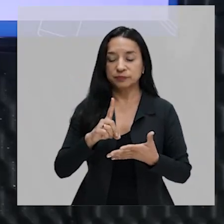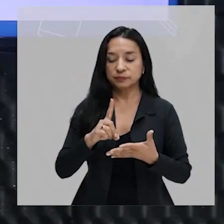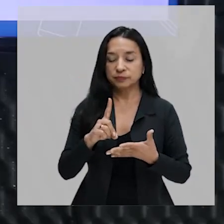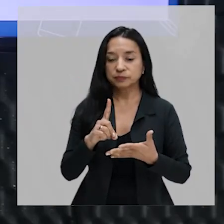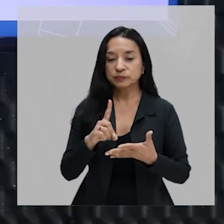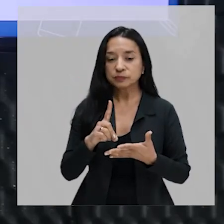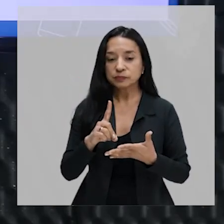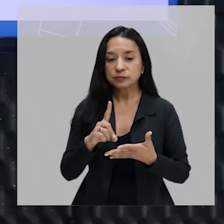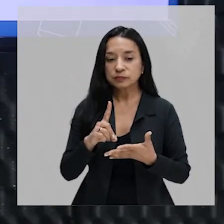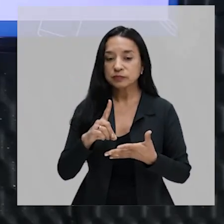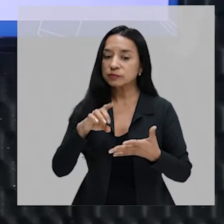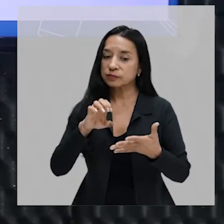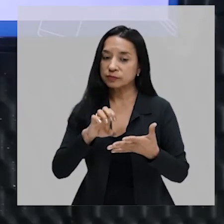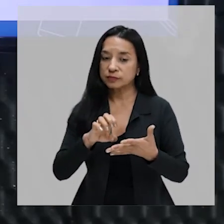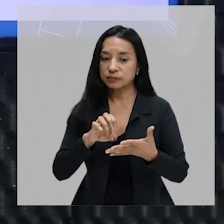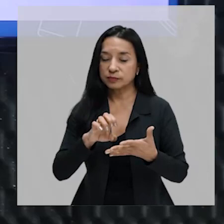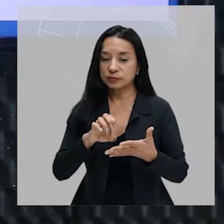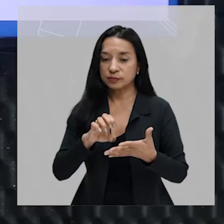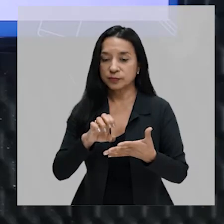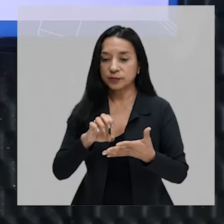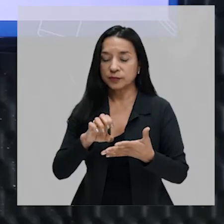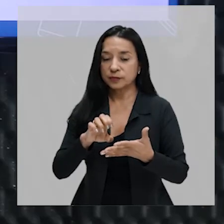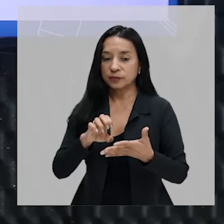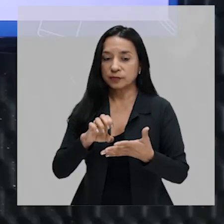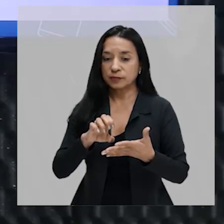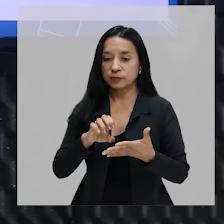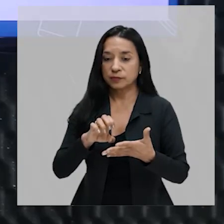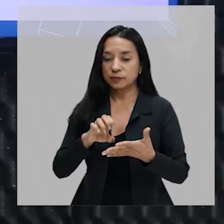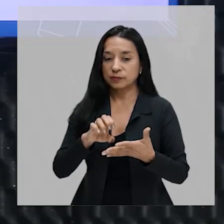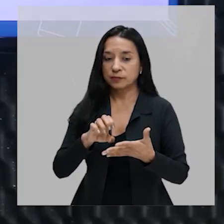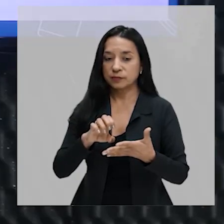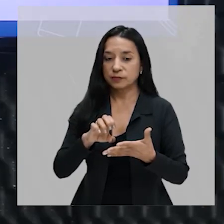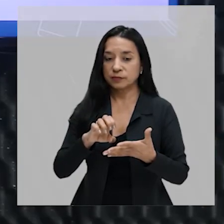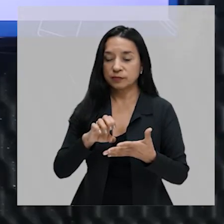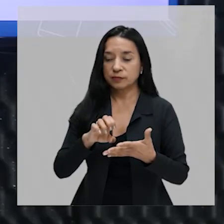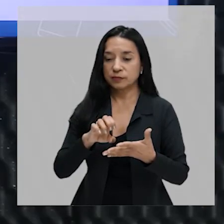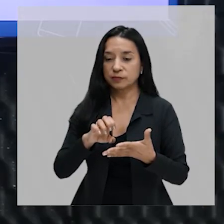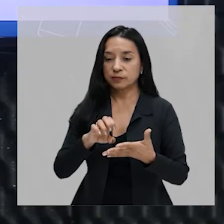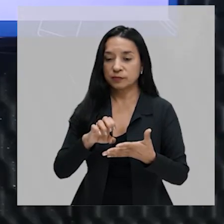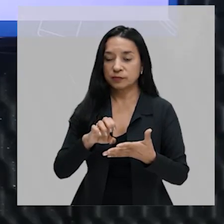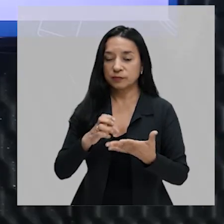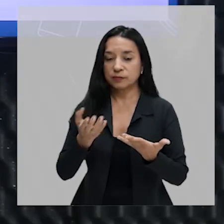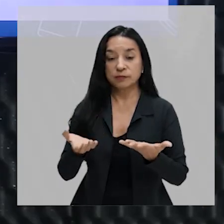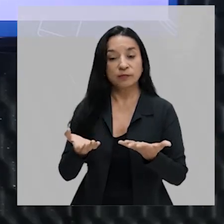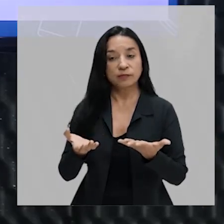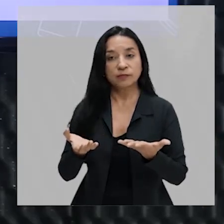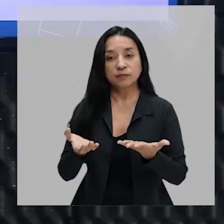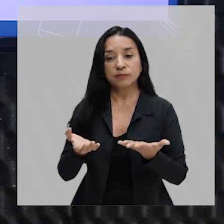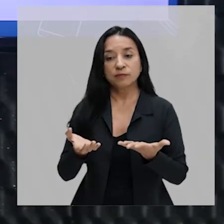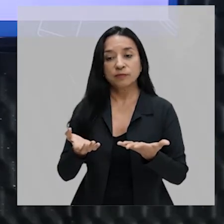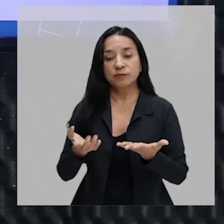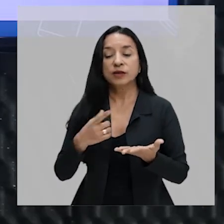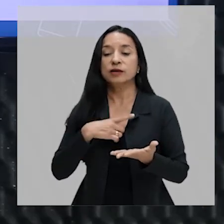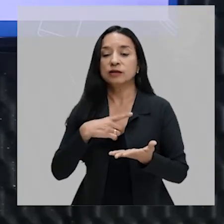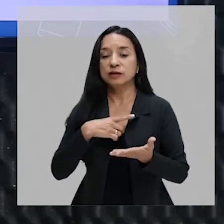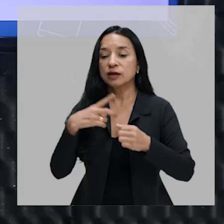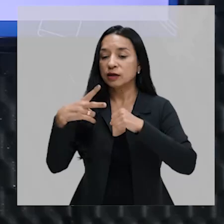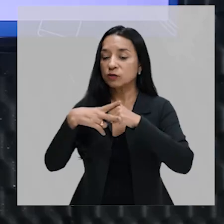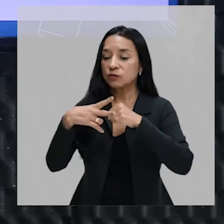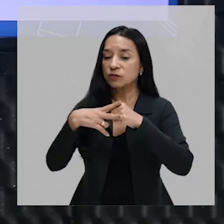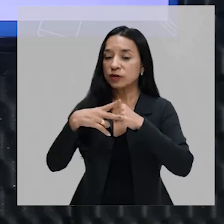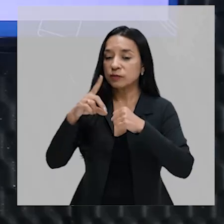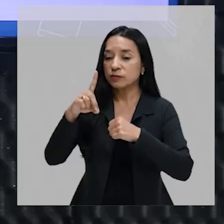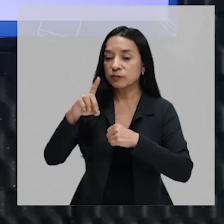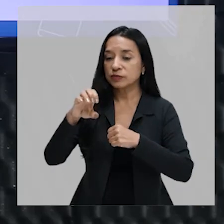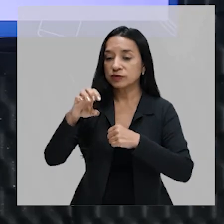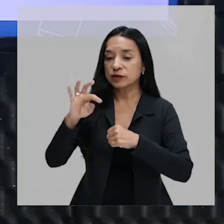imóvel. Polícia deteu quase 60 torcedores nas imediações do Morumbi. E aí? Aqui eu tenho o verbo